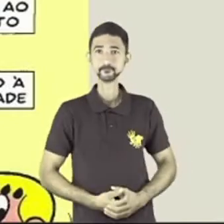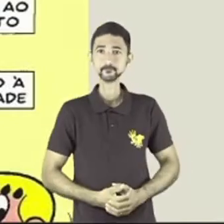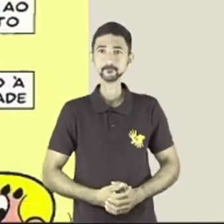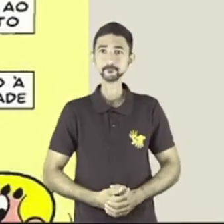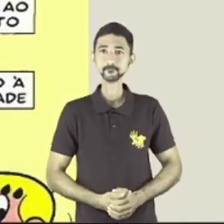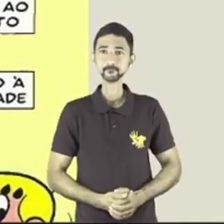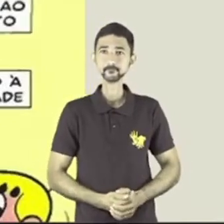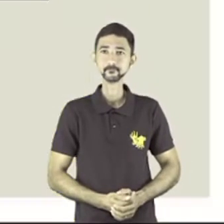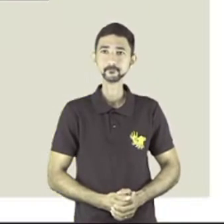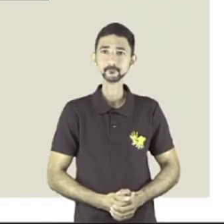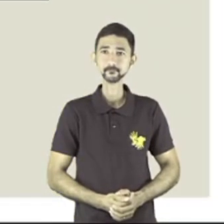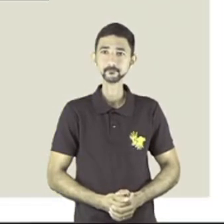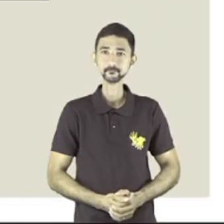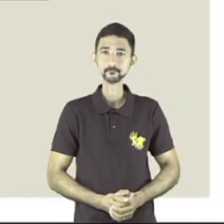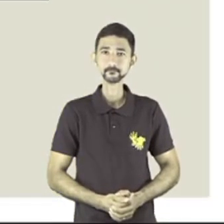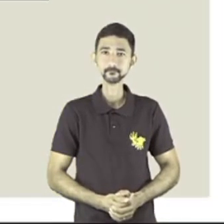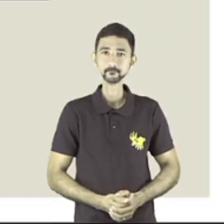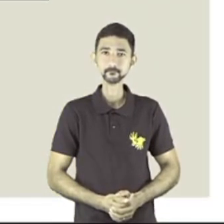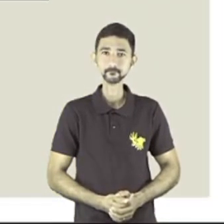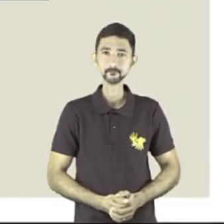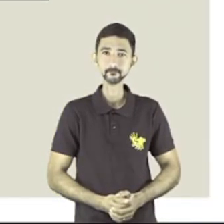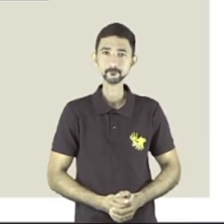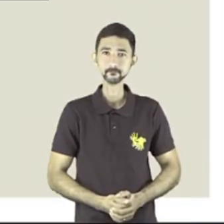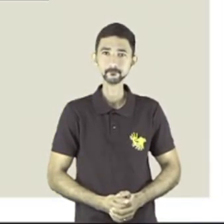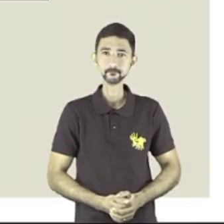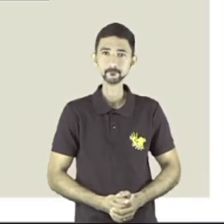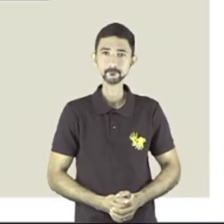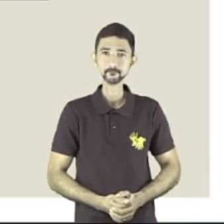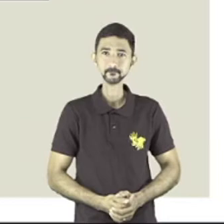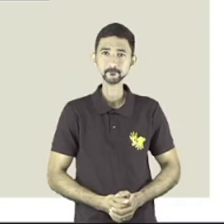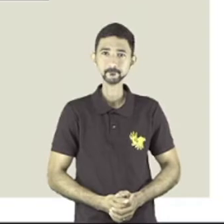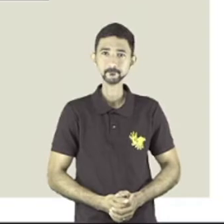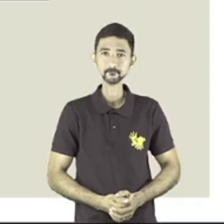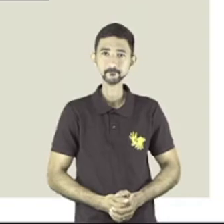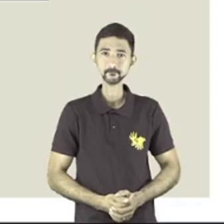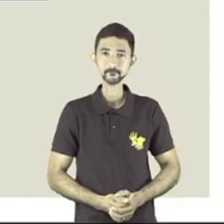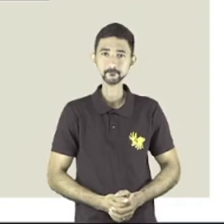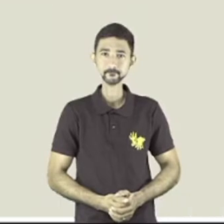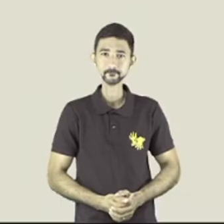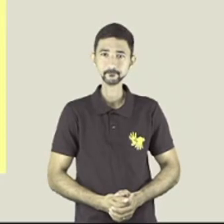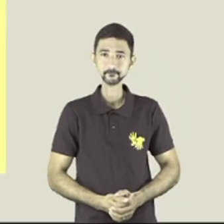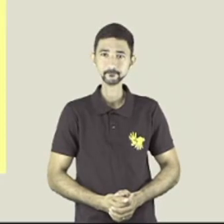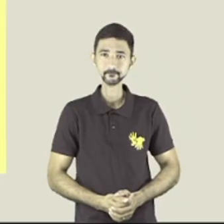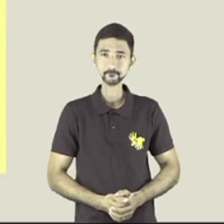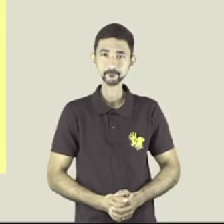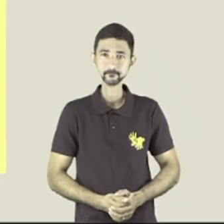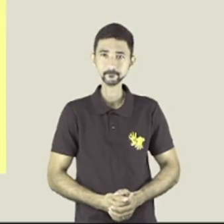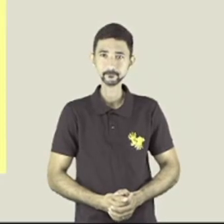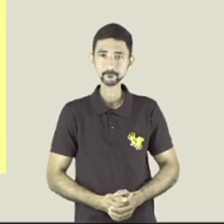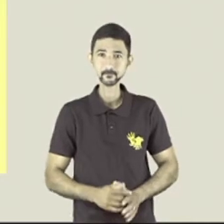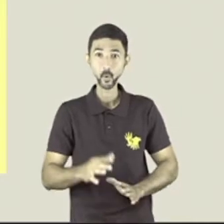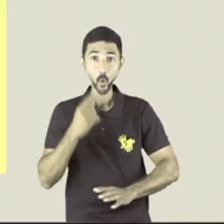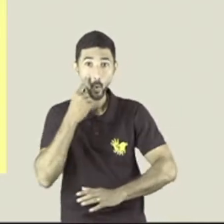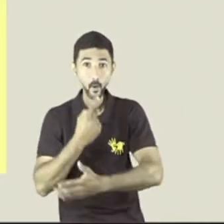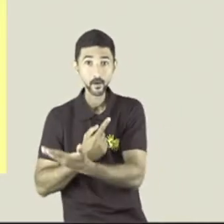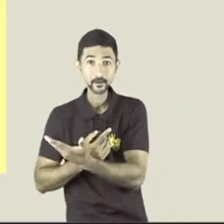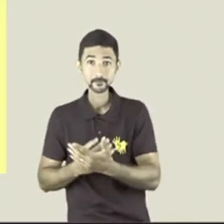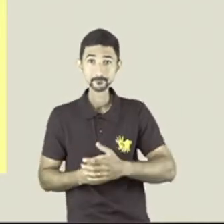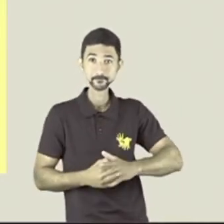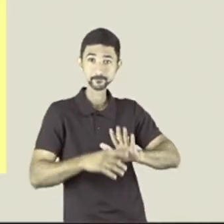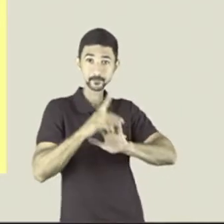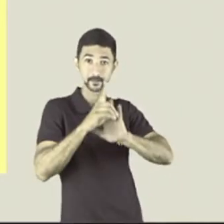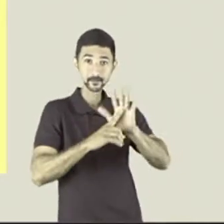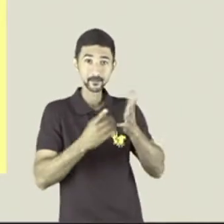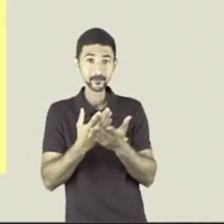Vou continuar aqui. Quero ampliar novamente mais alguns direitos para vocês. Olha aqui, direito,